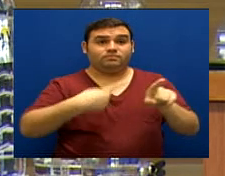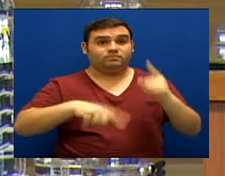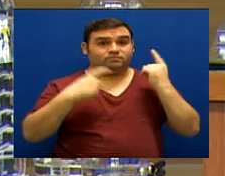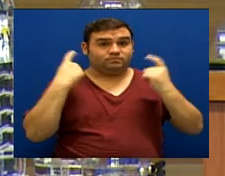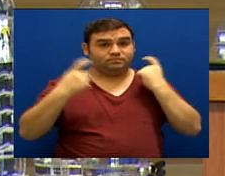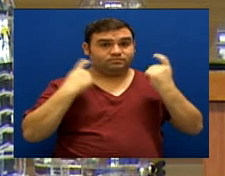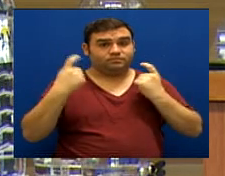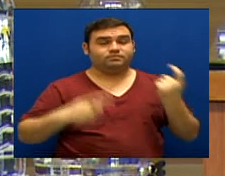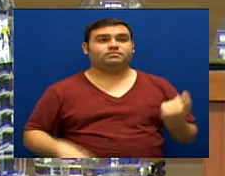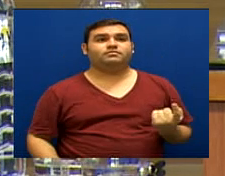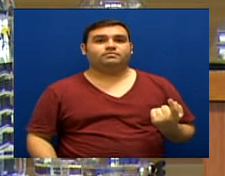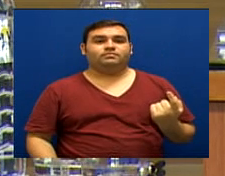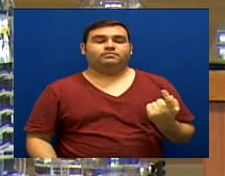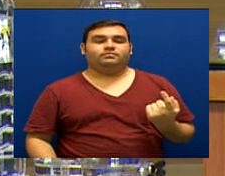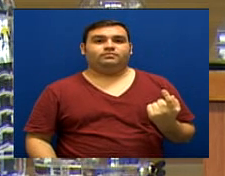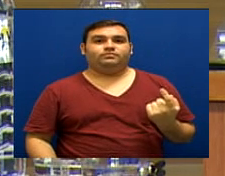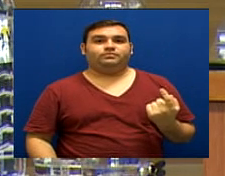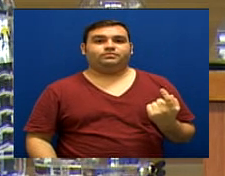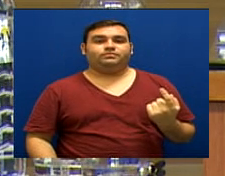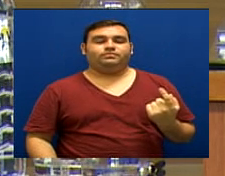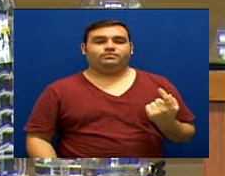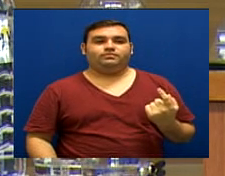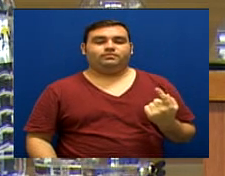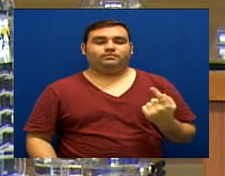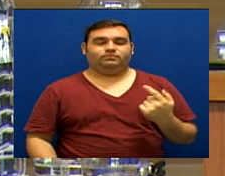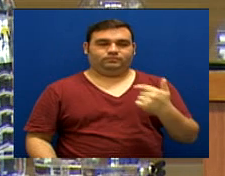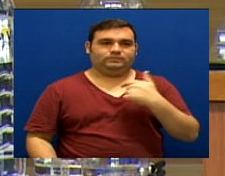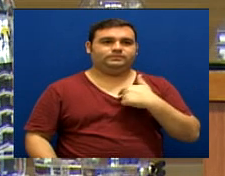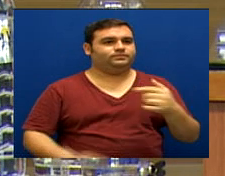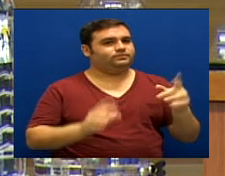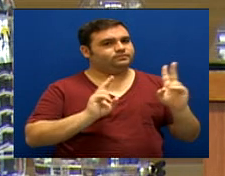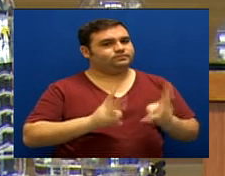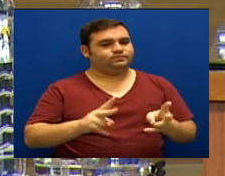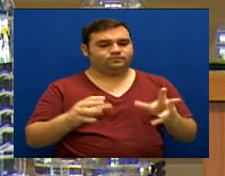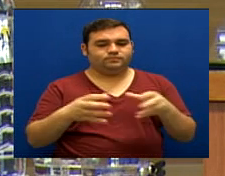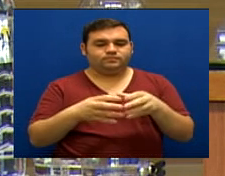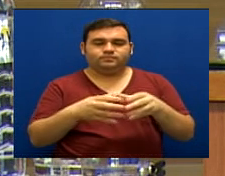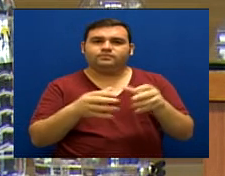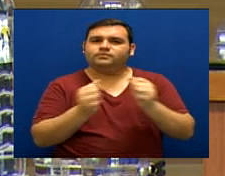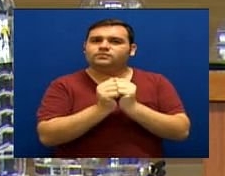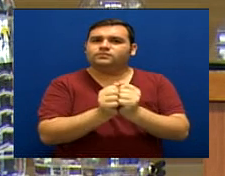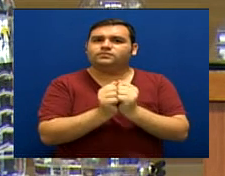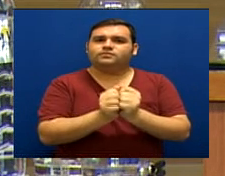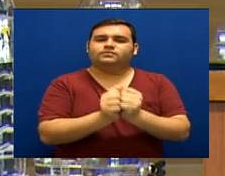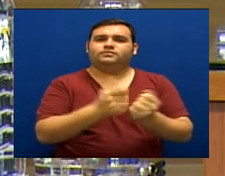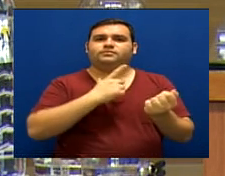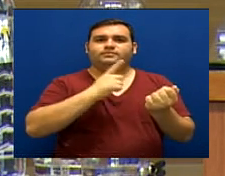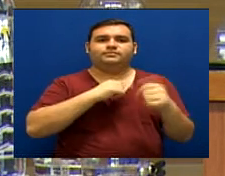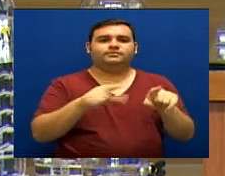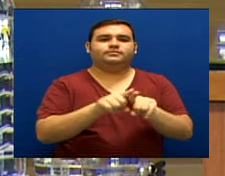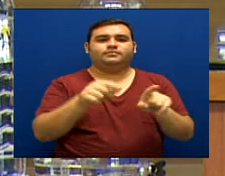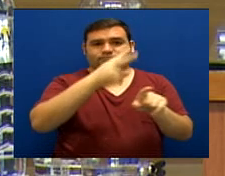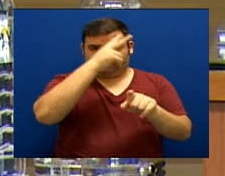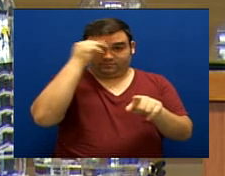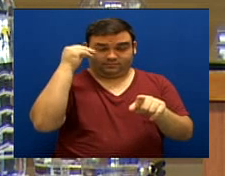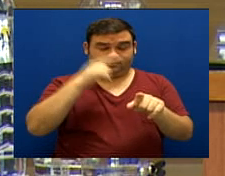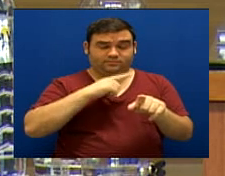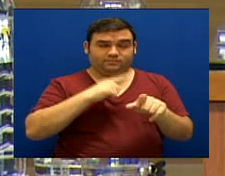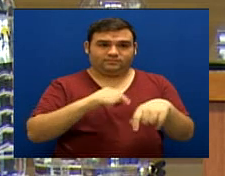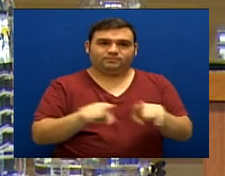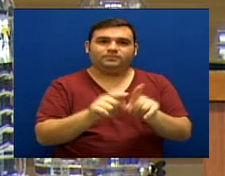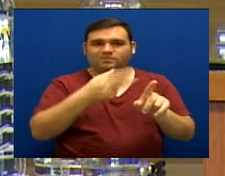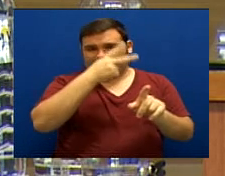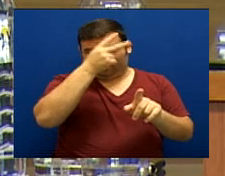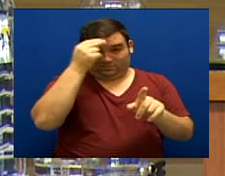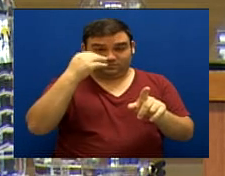preocupa bastante é tentado regulamento com a minha equipe técnica dentro é juntamente com o prefeito o